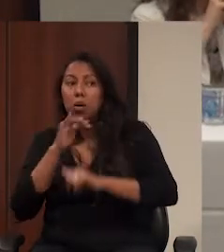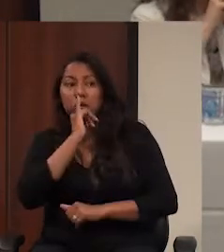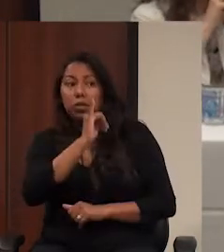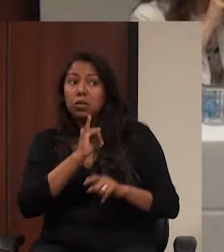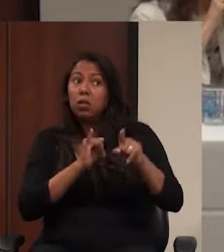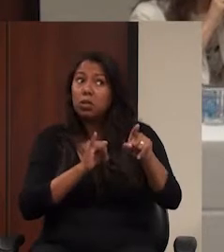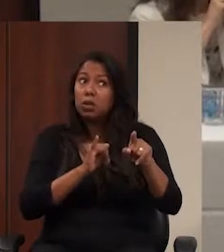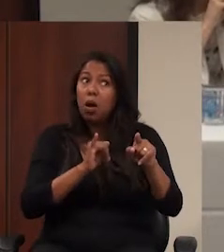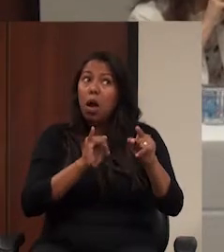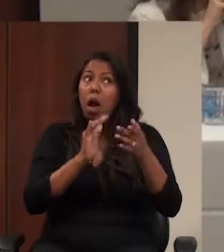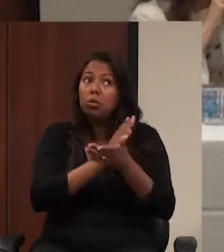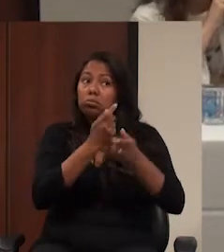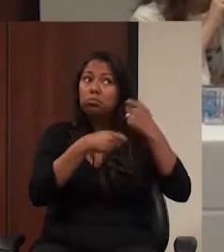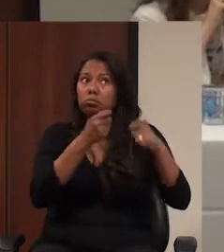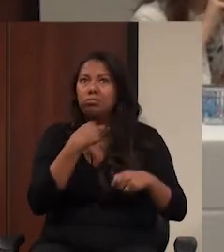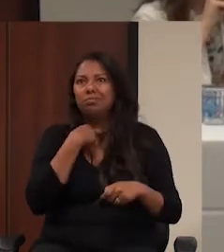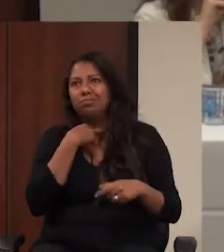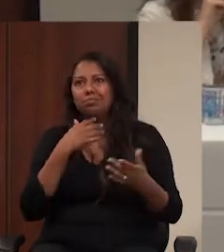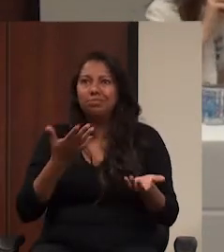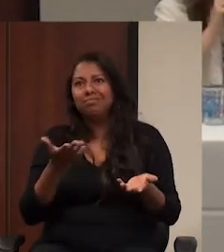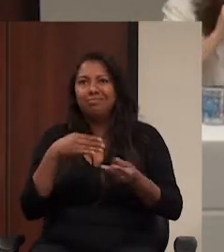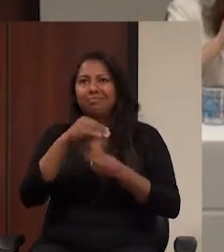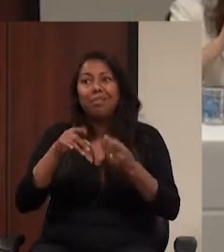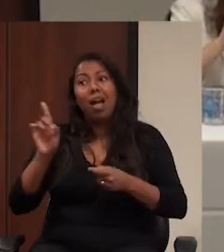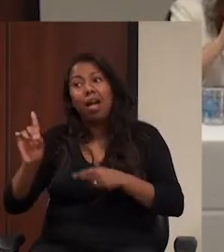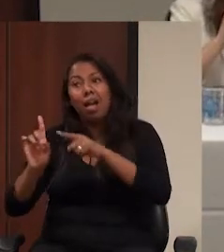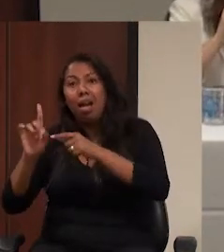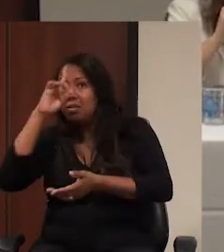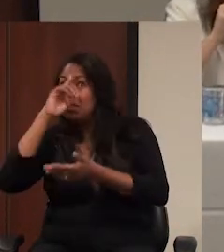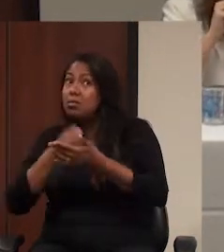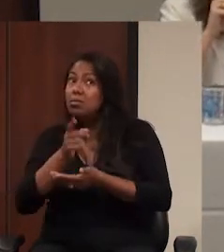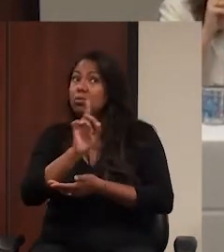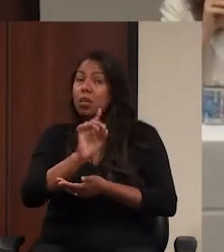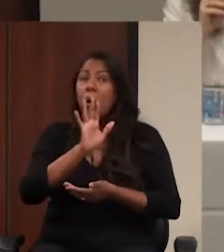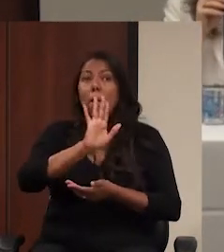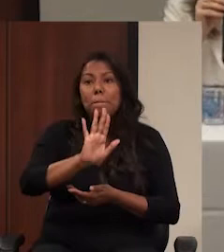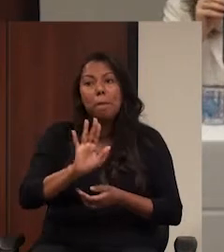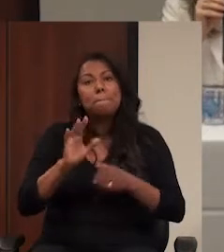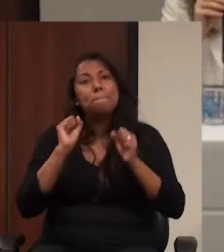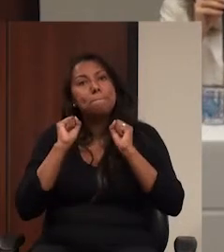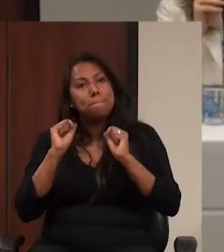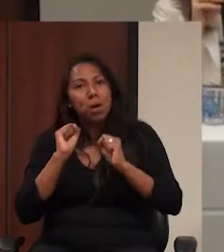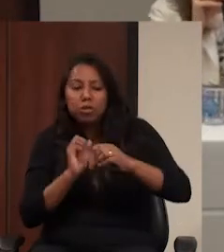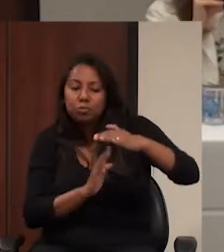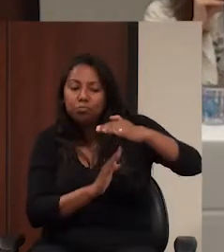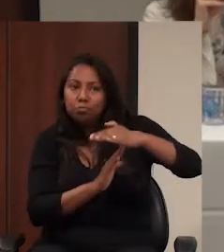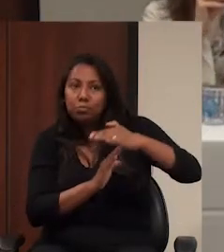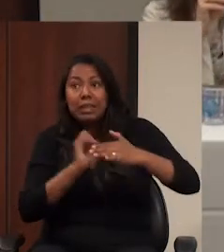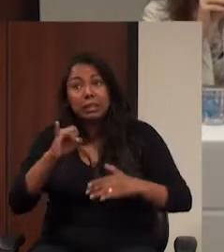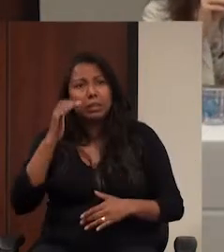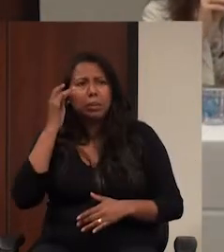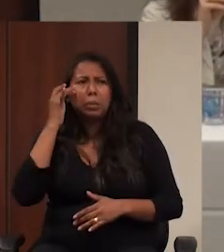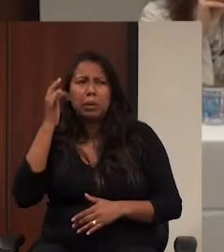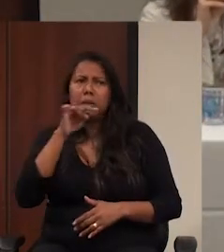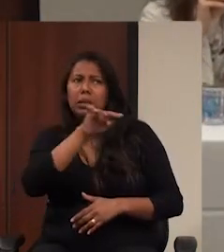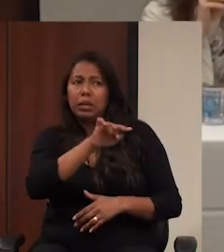determinadas transações. Então, é meio híbrido, porque ele não decide a vida da pessoa, mas ele tem um poder limitador. Então, se ele acha que a pessoa vai